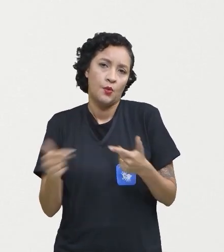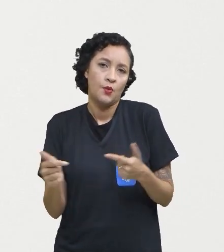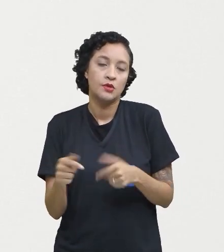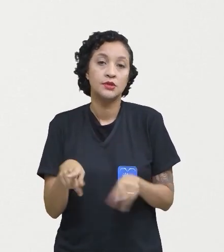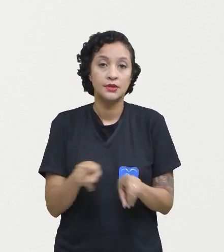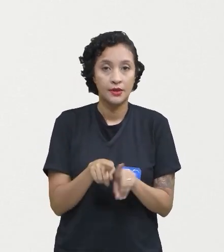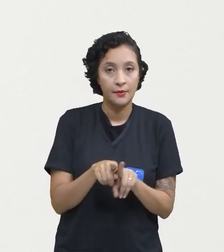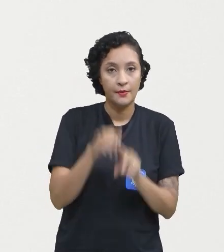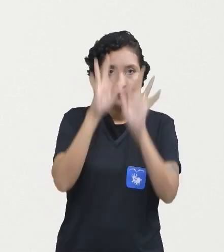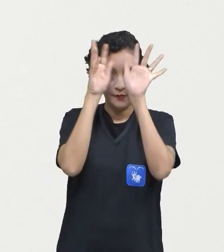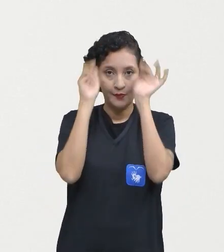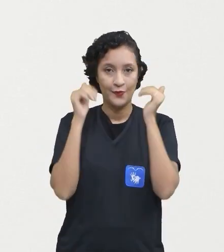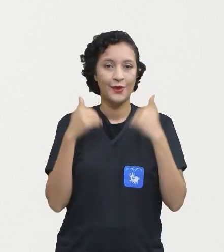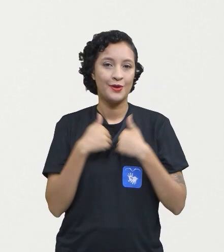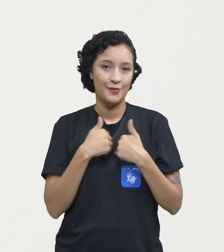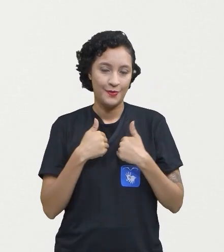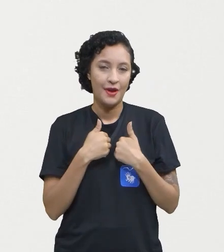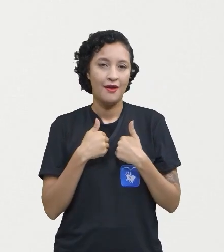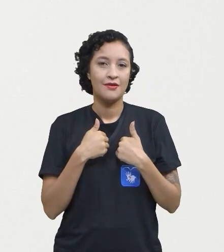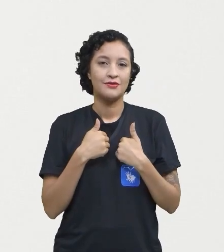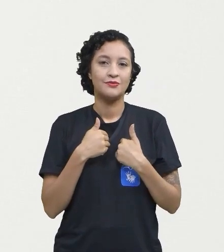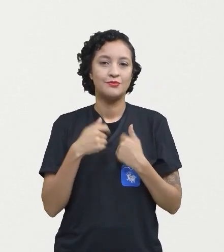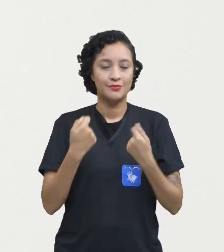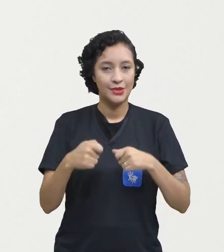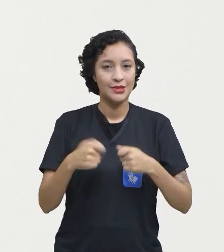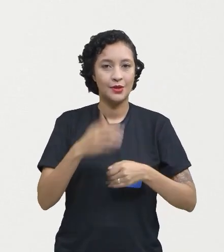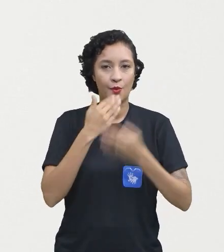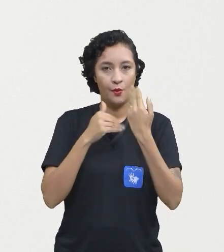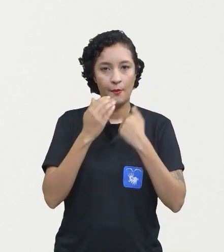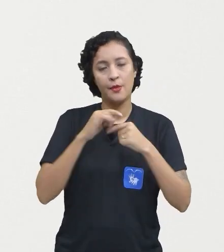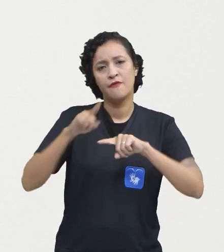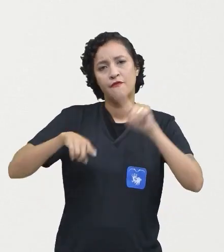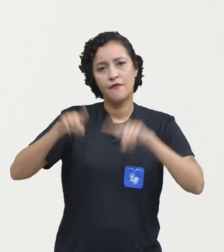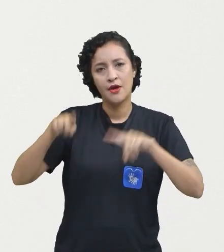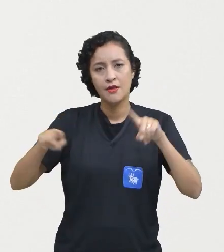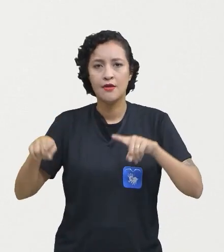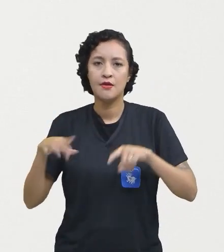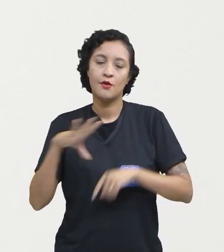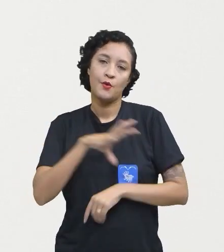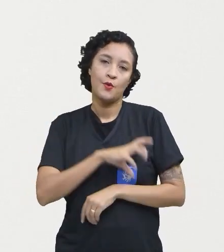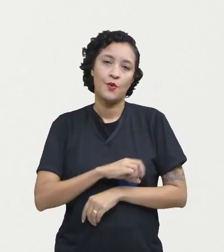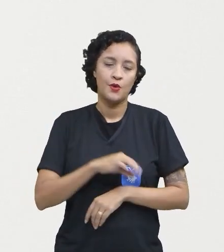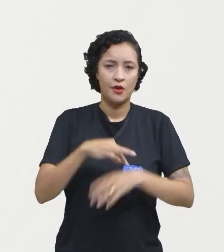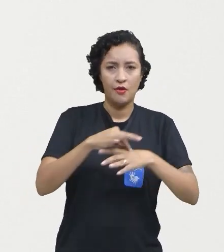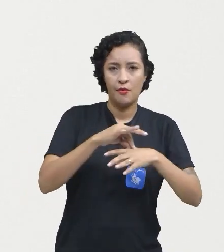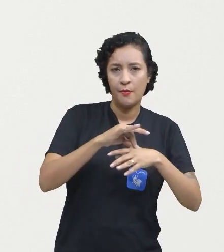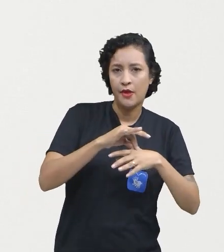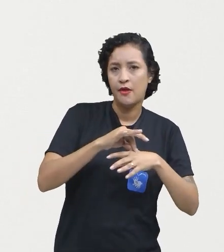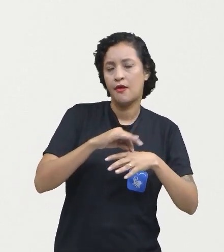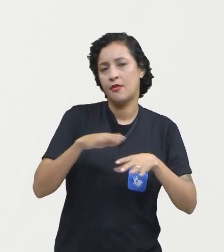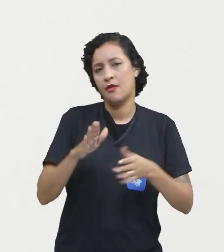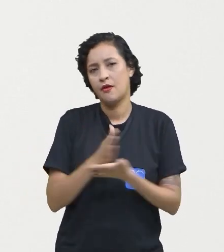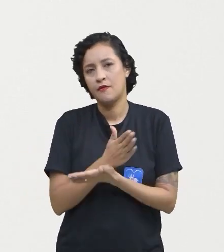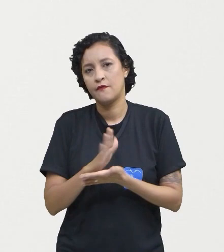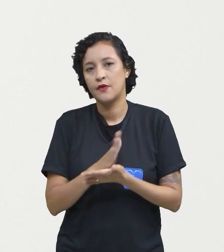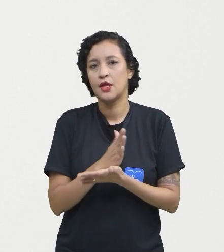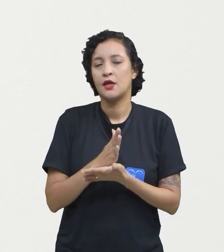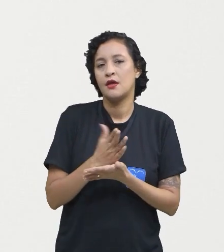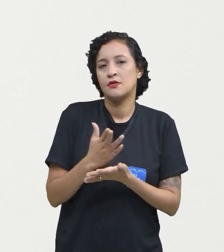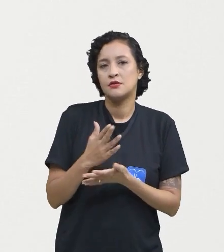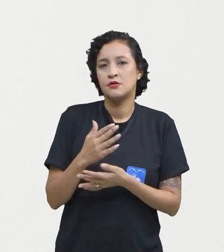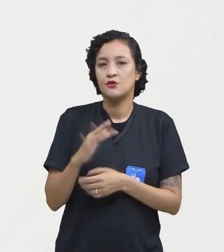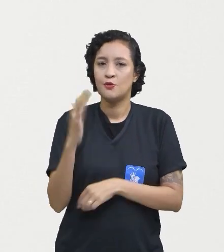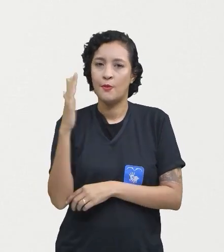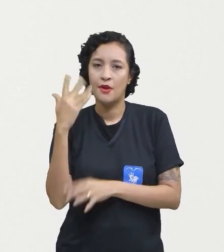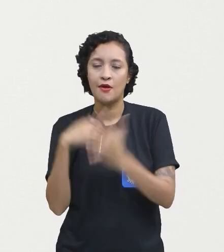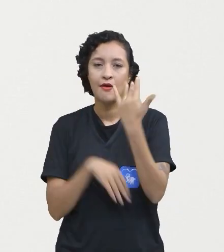dele é variada, como nós vimos. Pode ser carnívoro, herbívoro ou onívoro. Então,